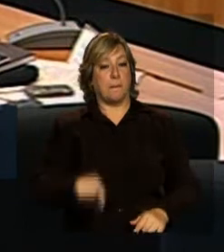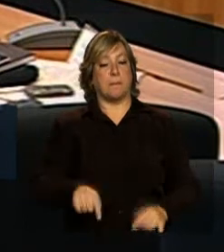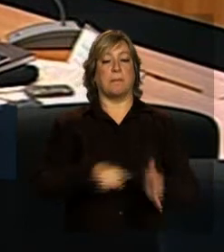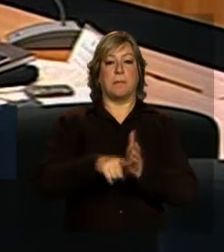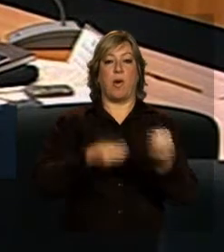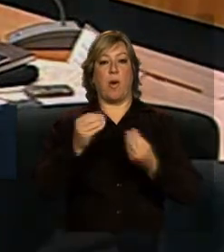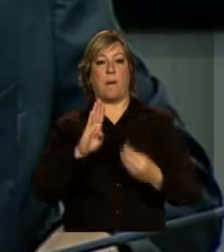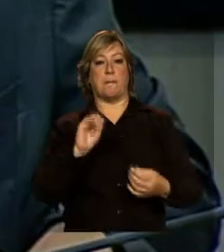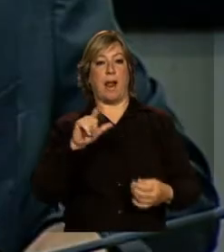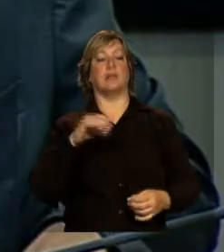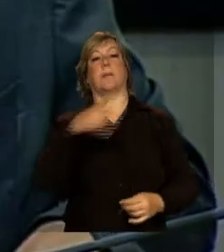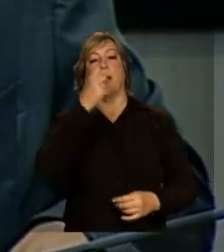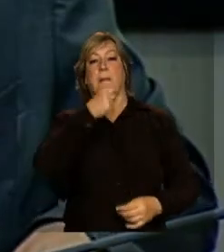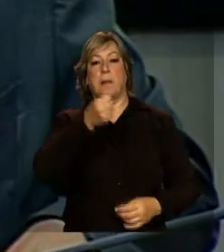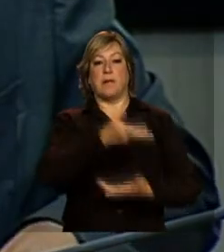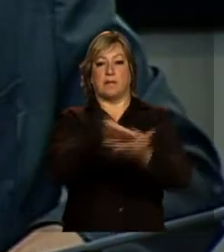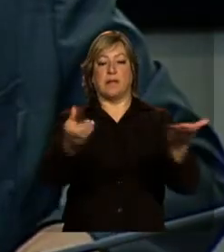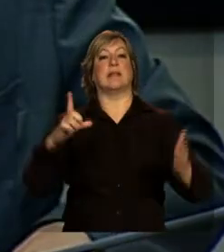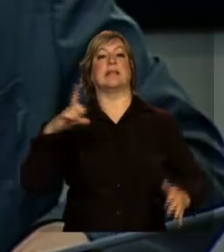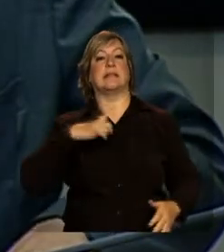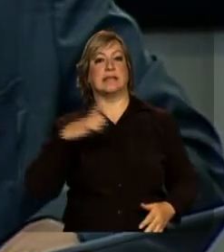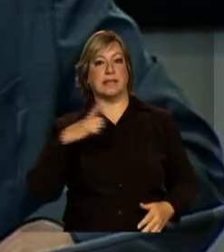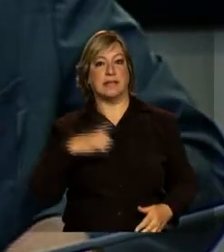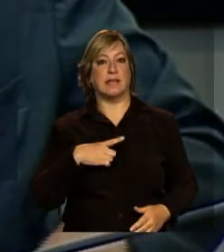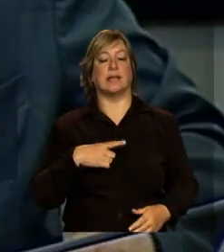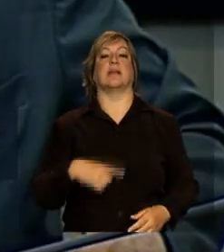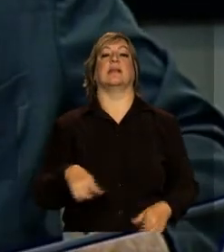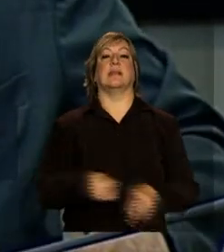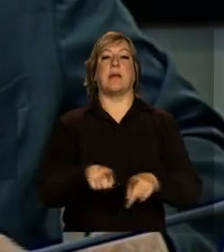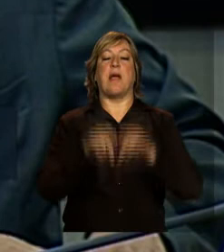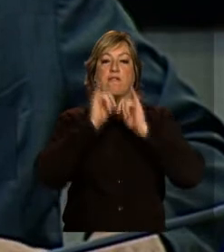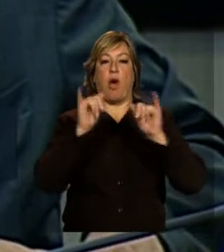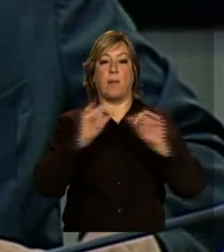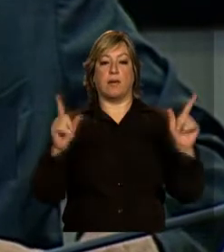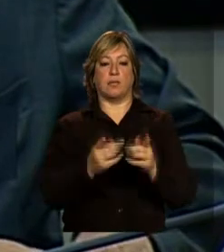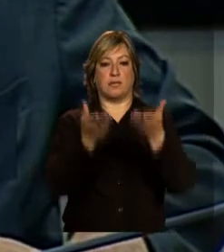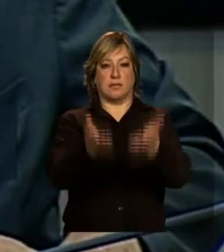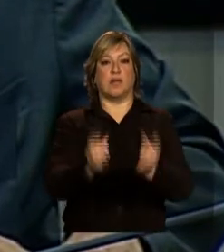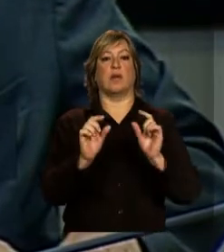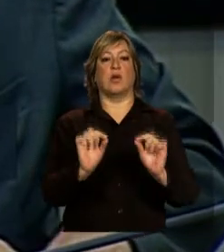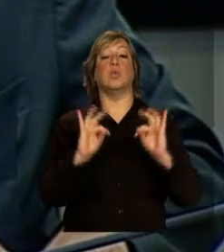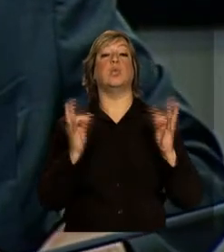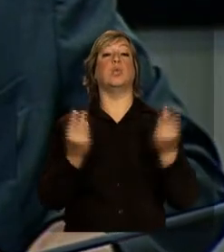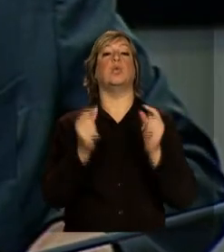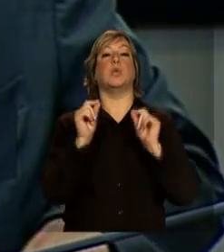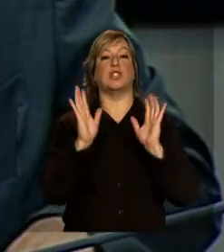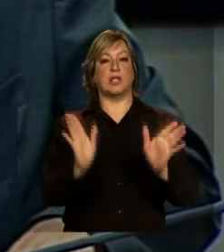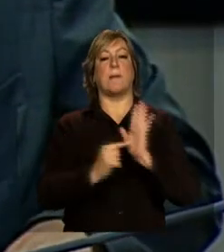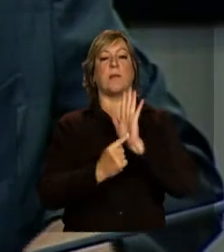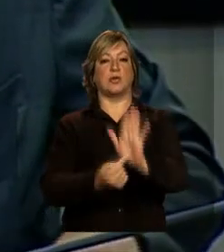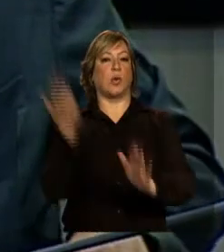os senhores e as senhoras da imprensa estão com o briefing que consta tudo aquilo que foi apresentado aqui no